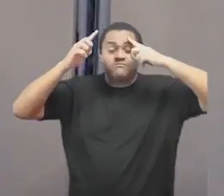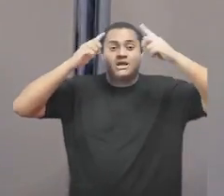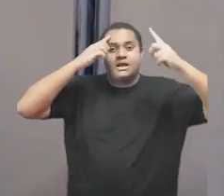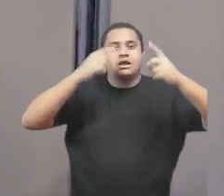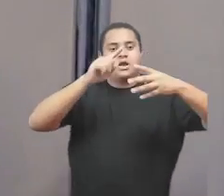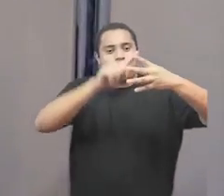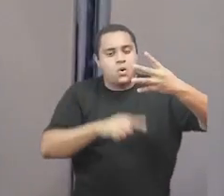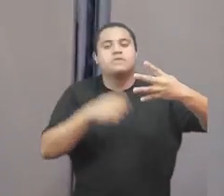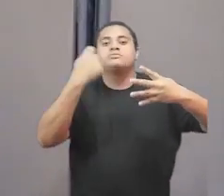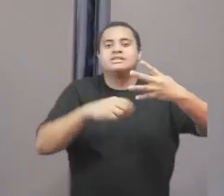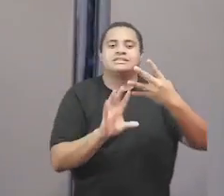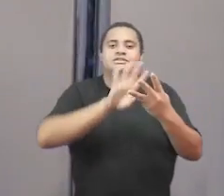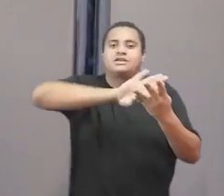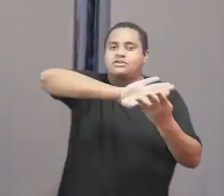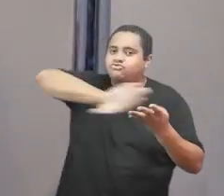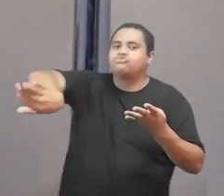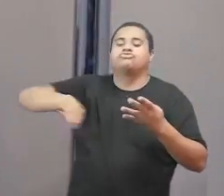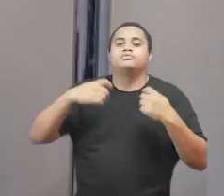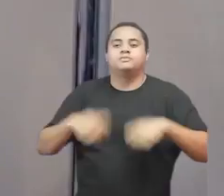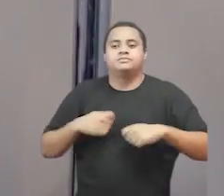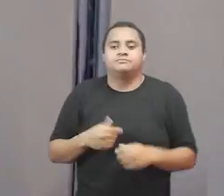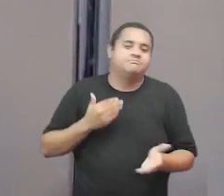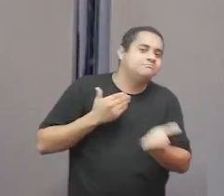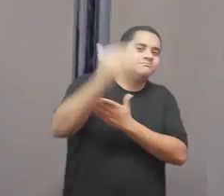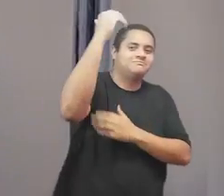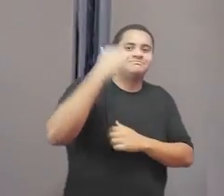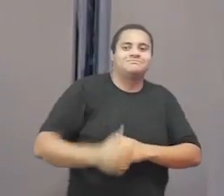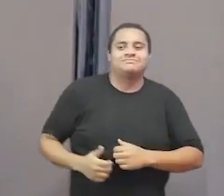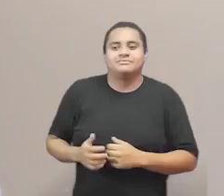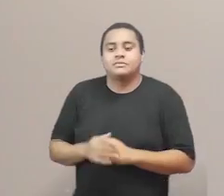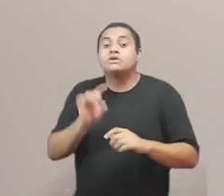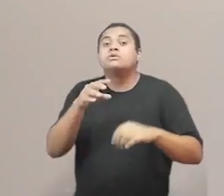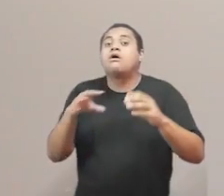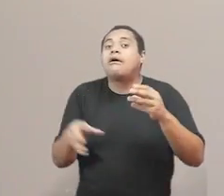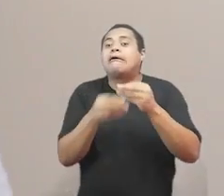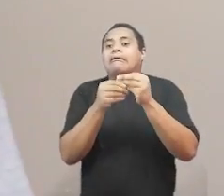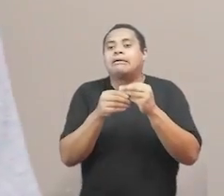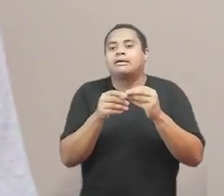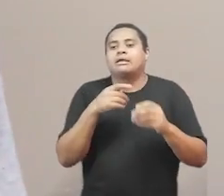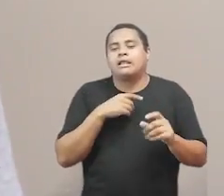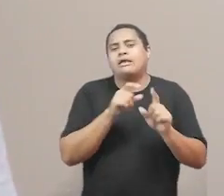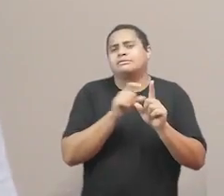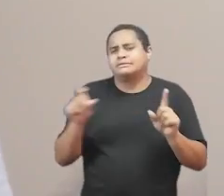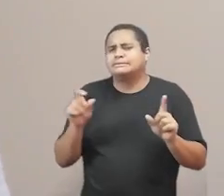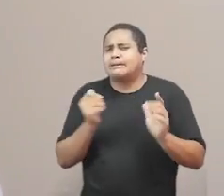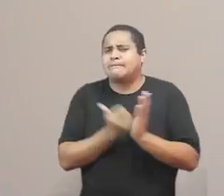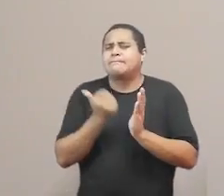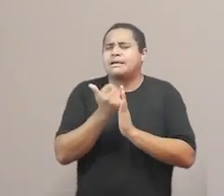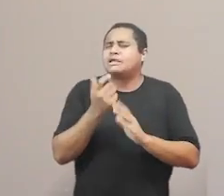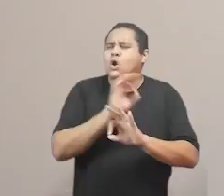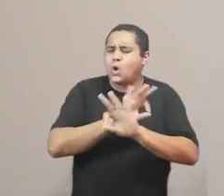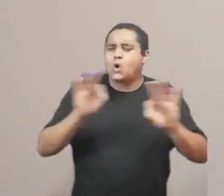criativo sem antes eliminar esses 4 mitos. Então, simbora, papai! Só um pequeno extra, mais uma frasezinha de Rubem